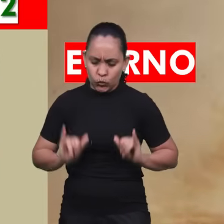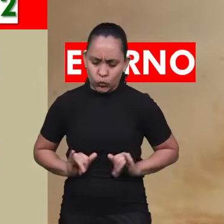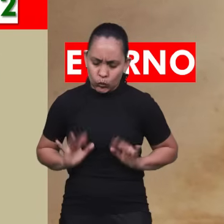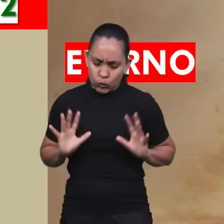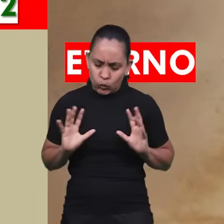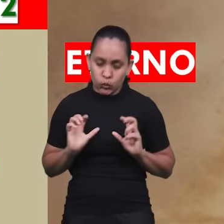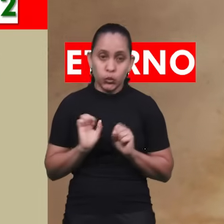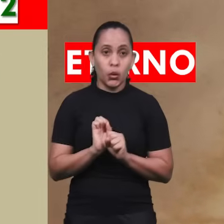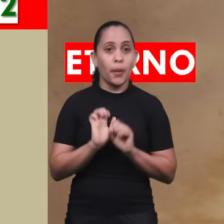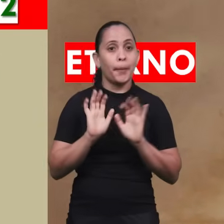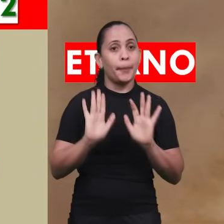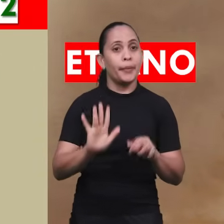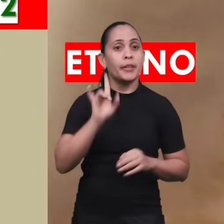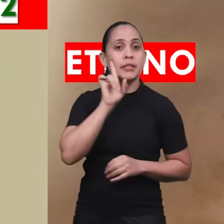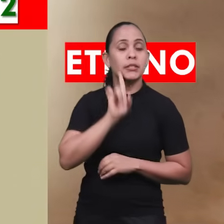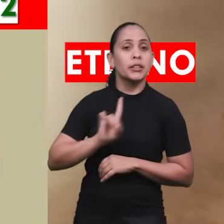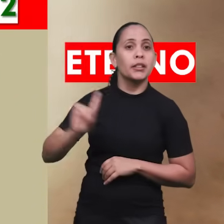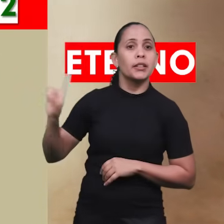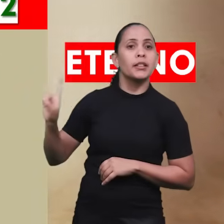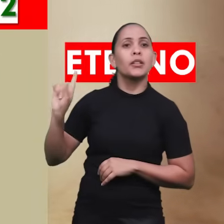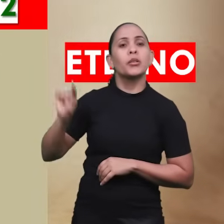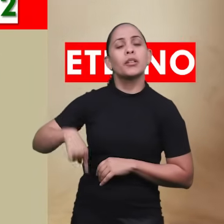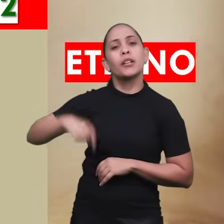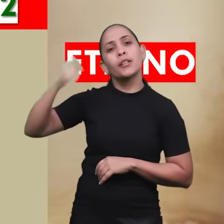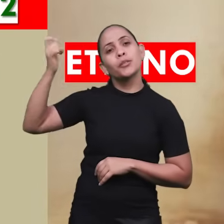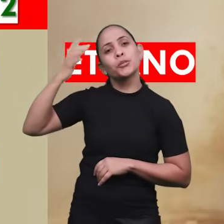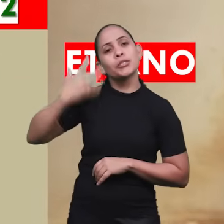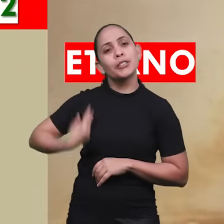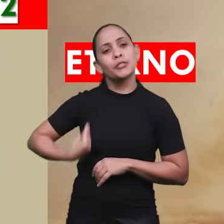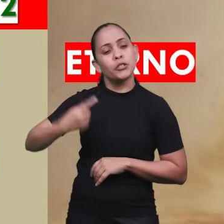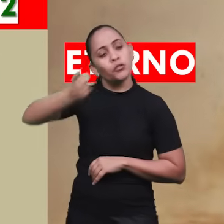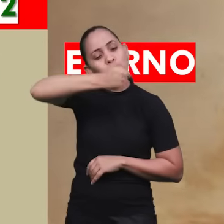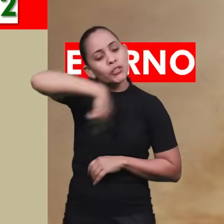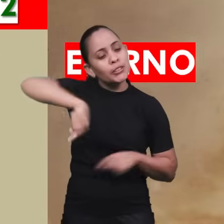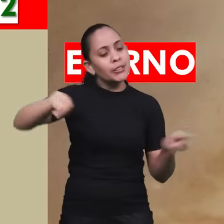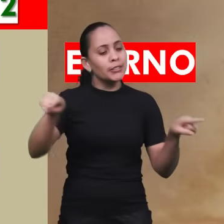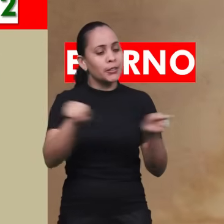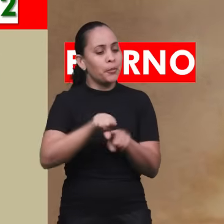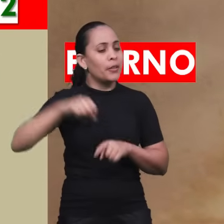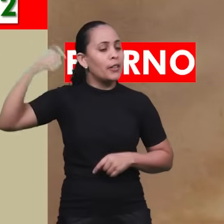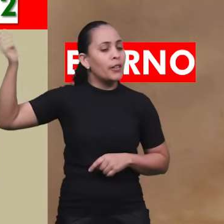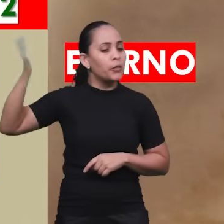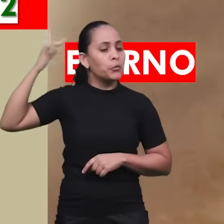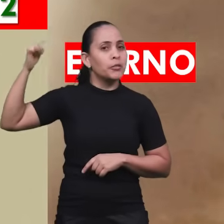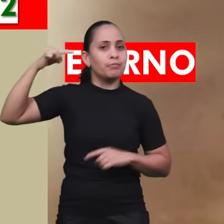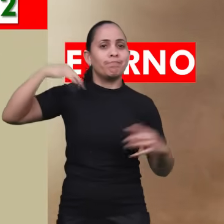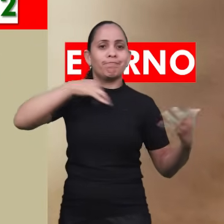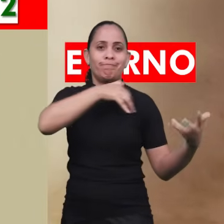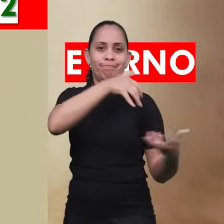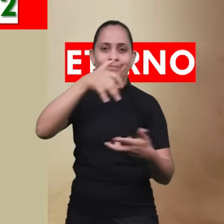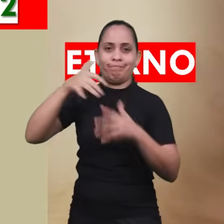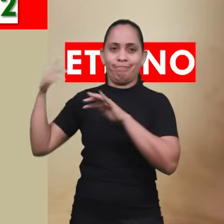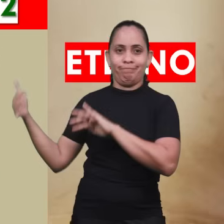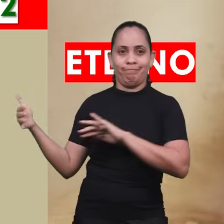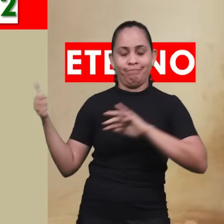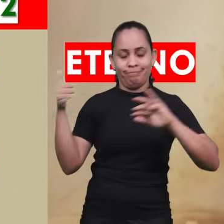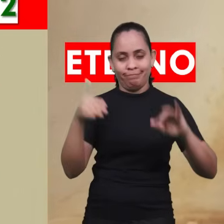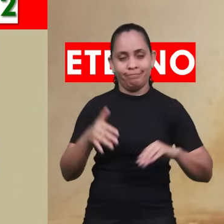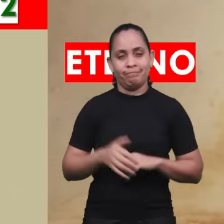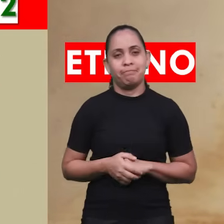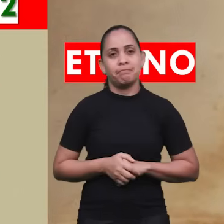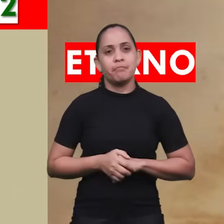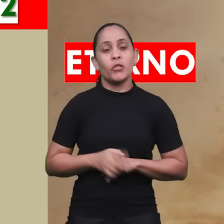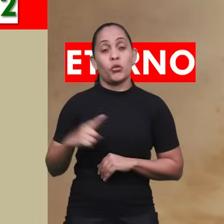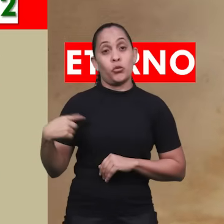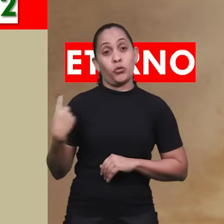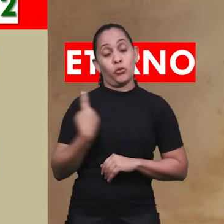em trevas, mas terás a luz da vida. Vós sois a luz do mundo. Nós vamos